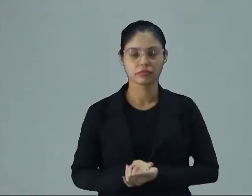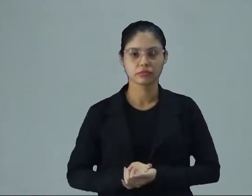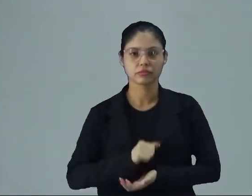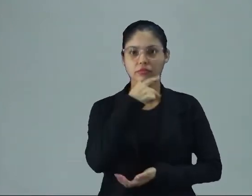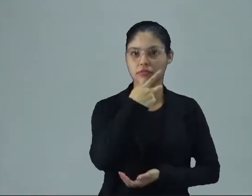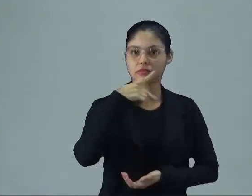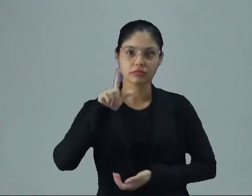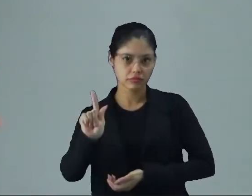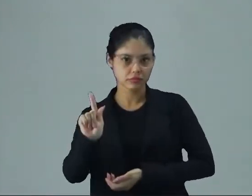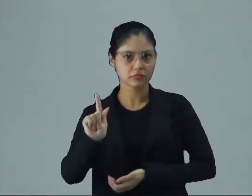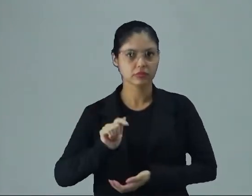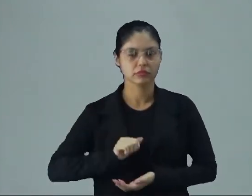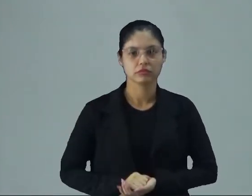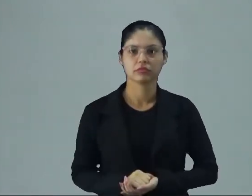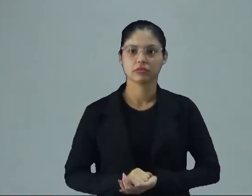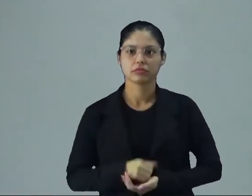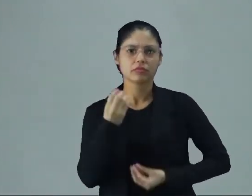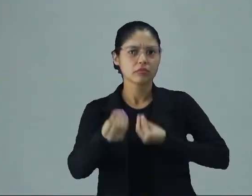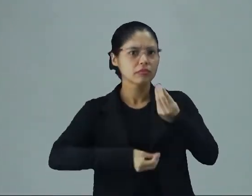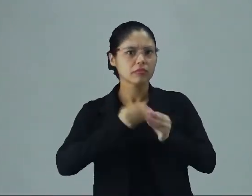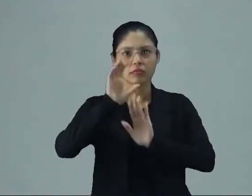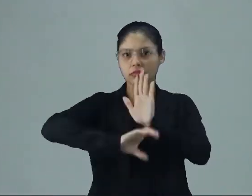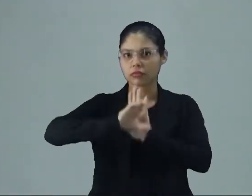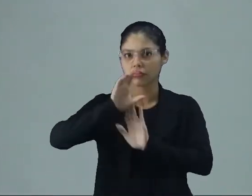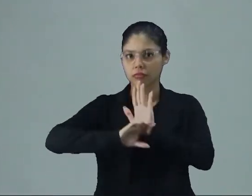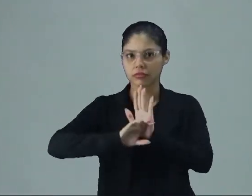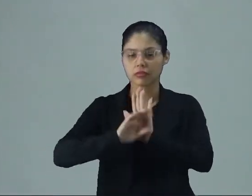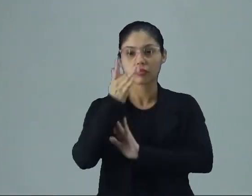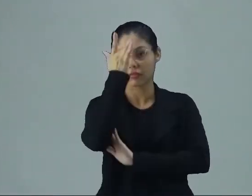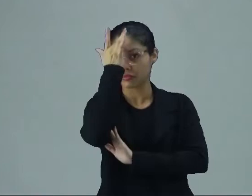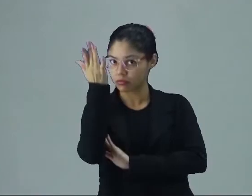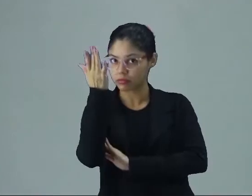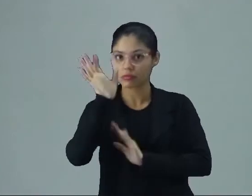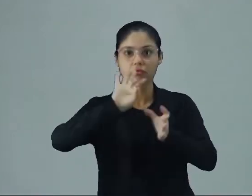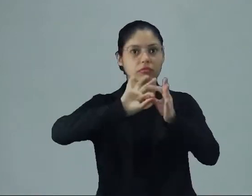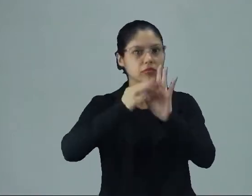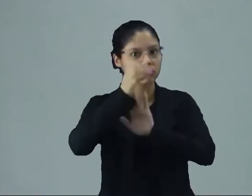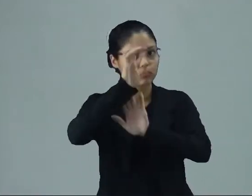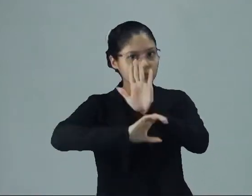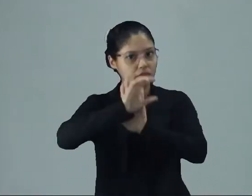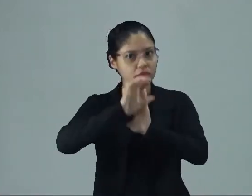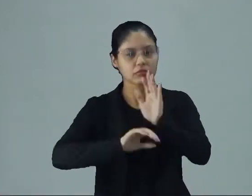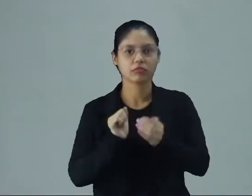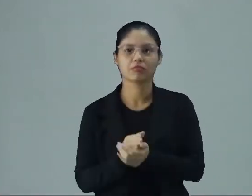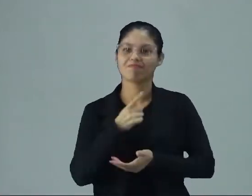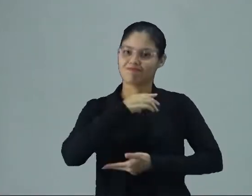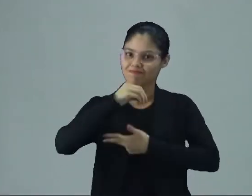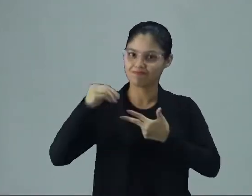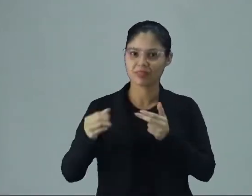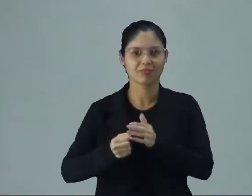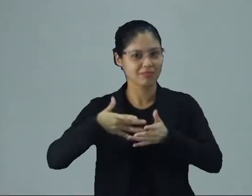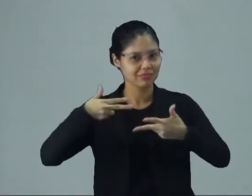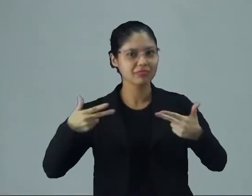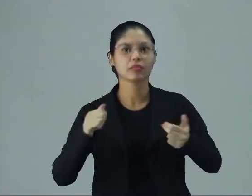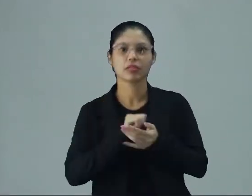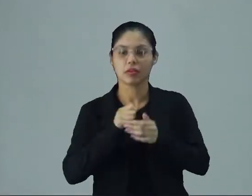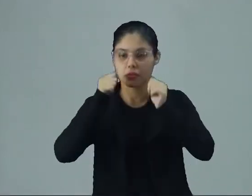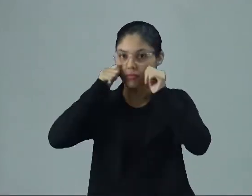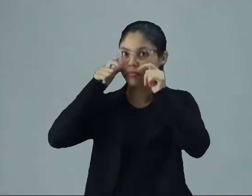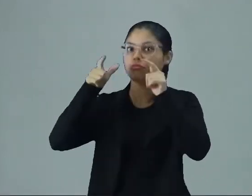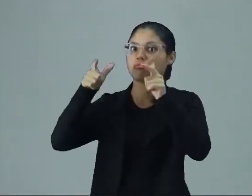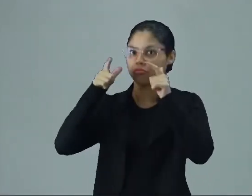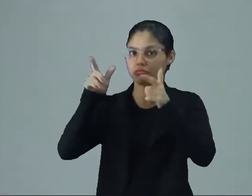e progressão geométrica. Como esse conteúdo ele é muito fácil de contextualizar, no Enem cai muita coisa. Então você tem que